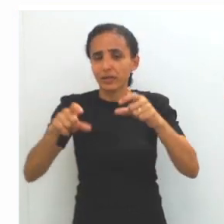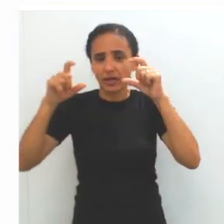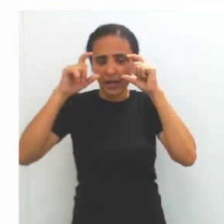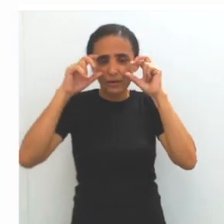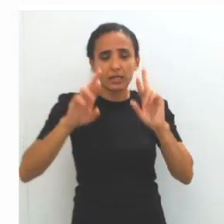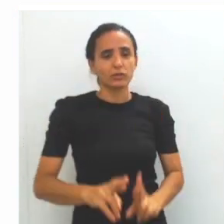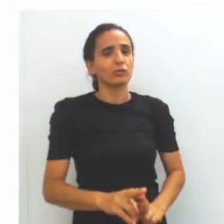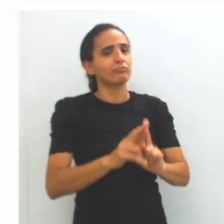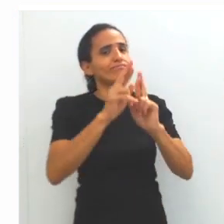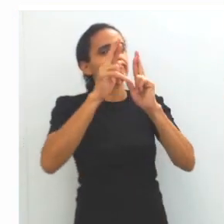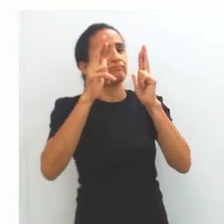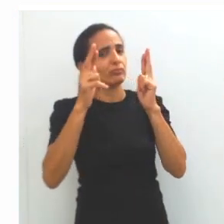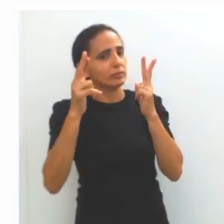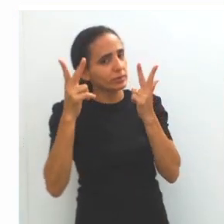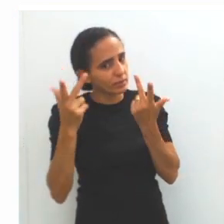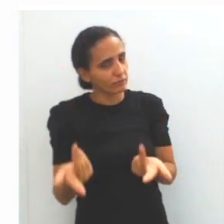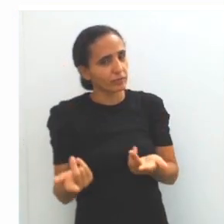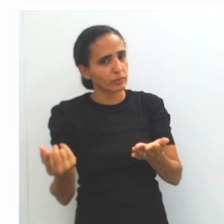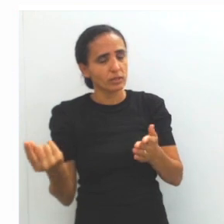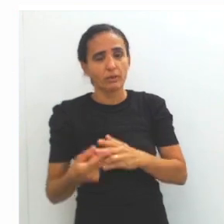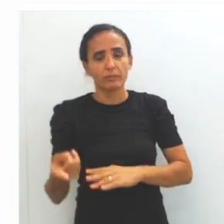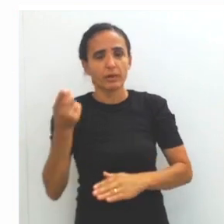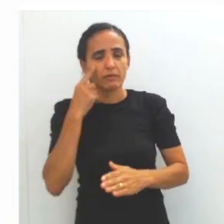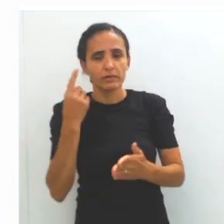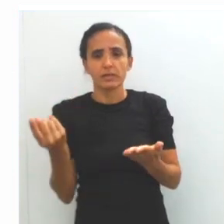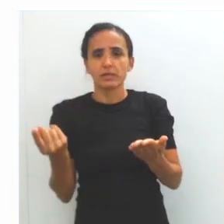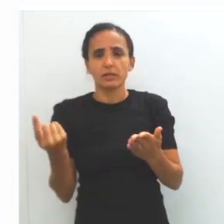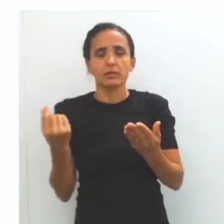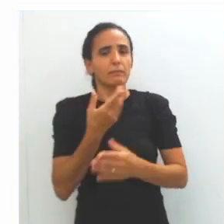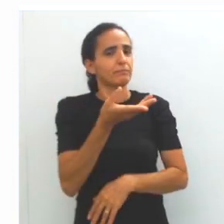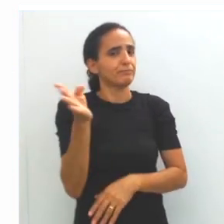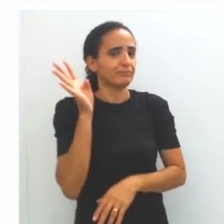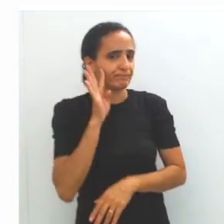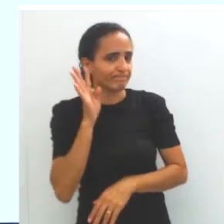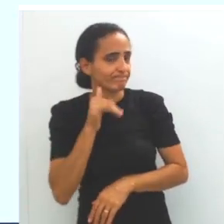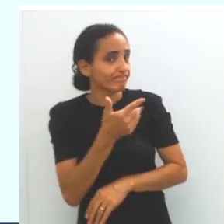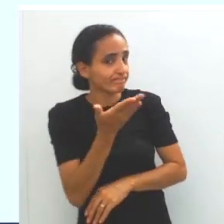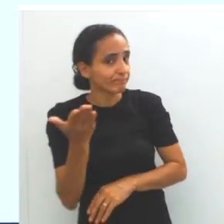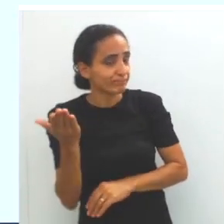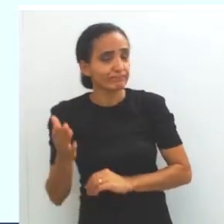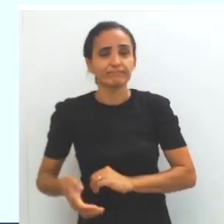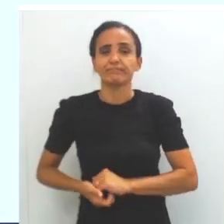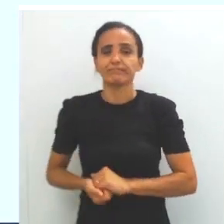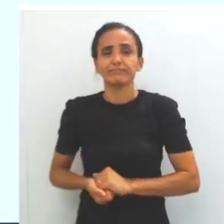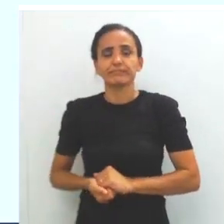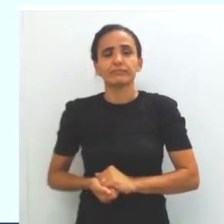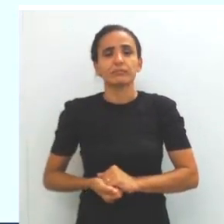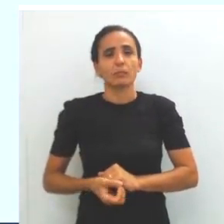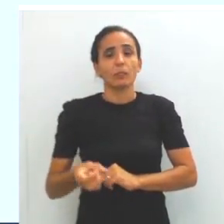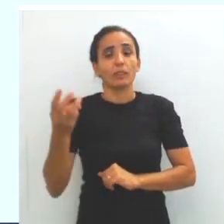na hipermetropia eu tenho que colocar lentes convergentes. Beleza?